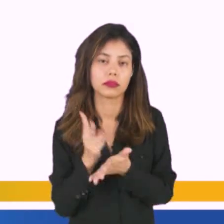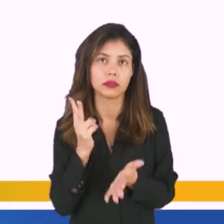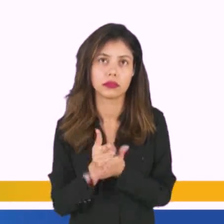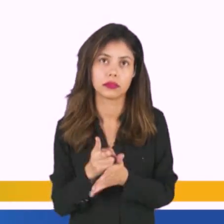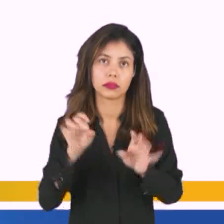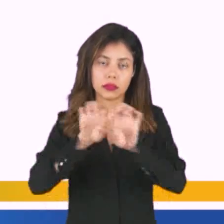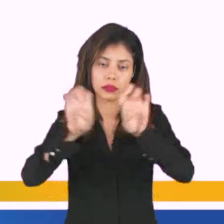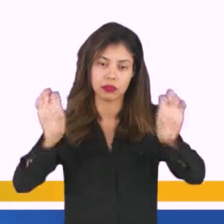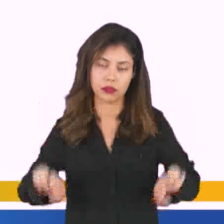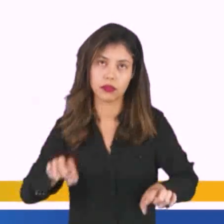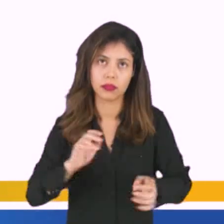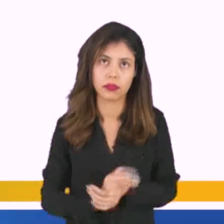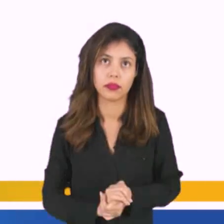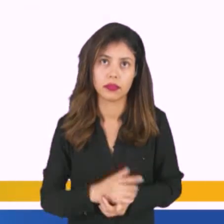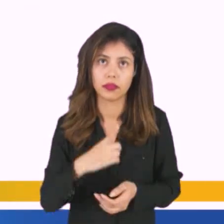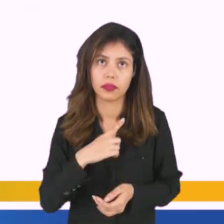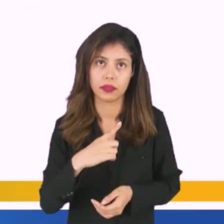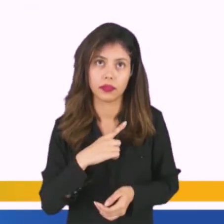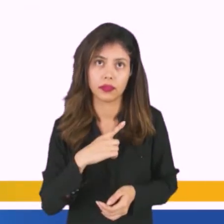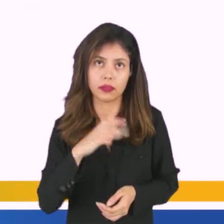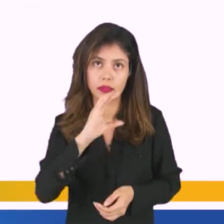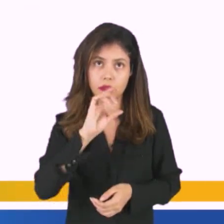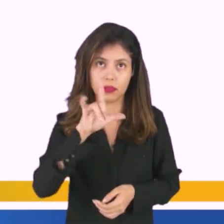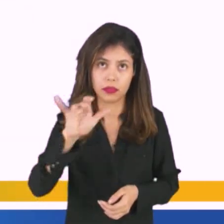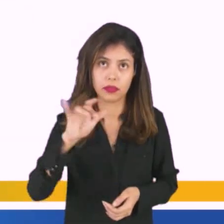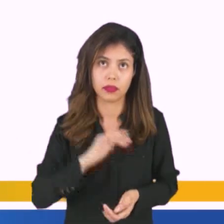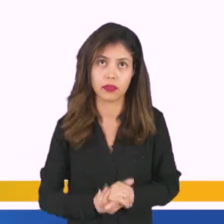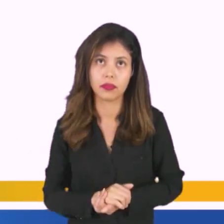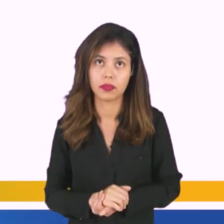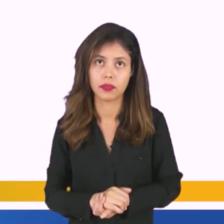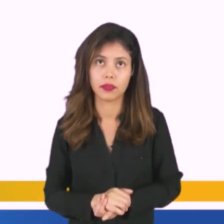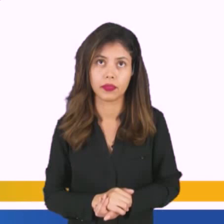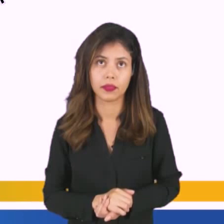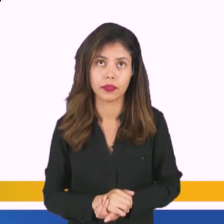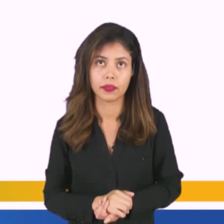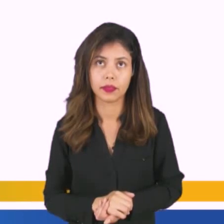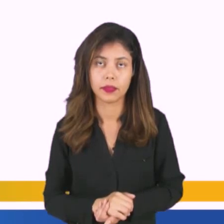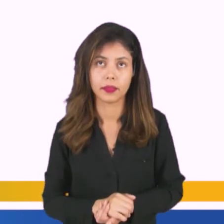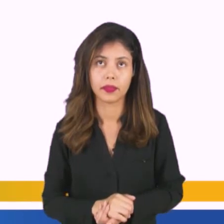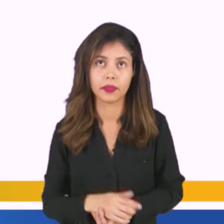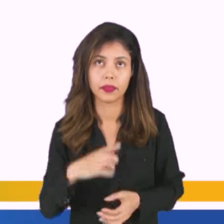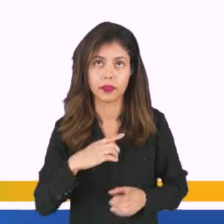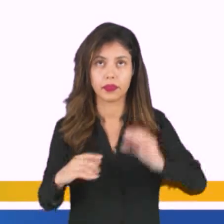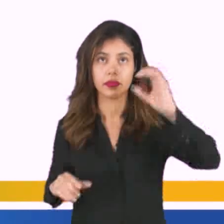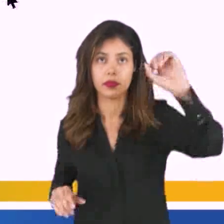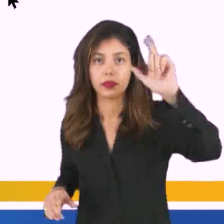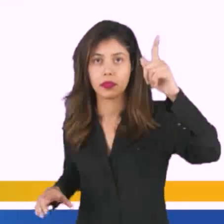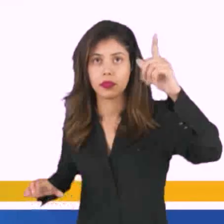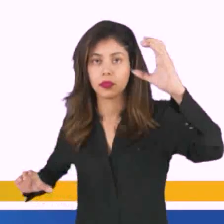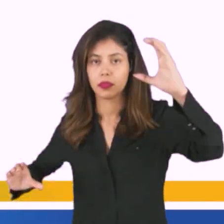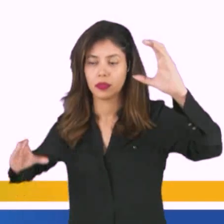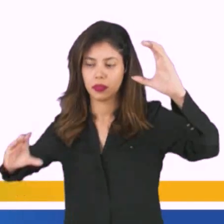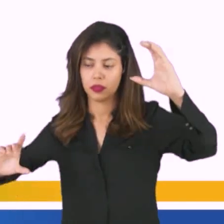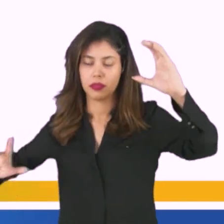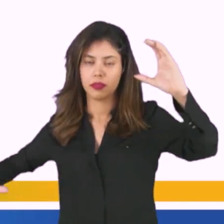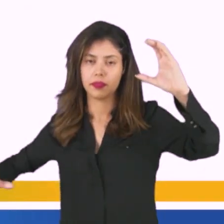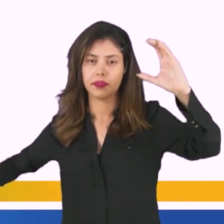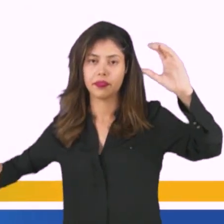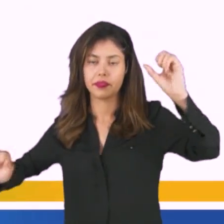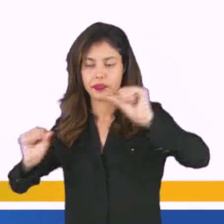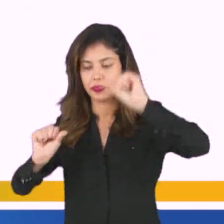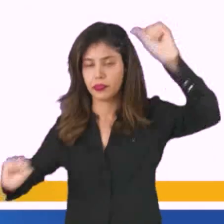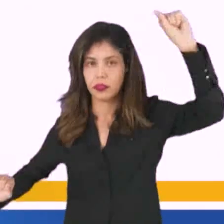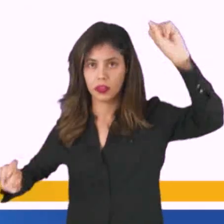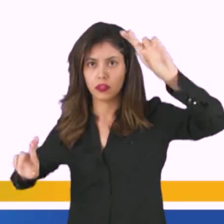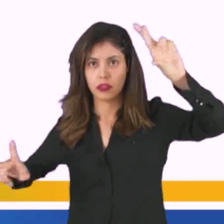Então, nós temos o Cl para cima aqui, ó, Cl para cima, e temos o Cl ao lado oposto aqui,